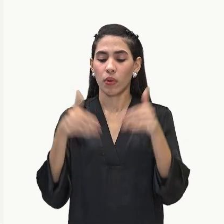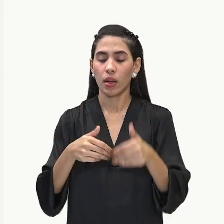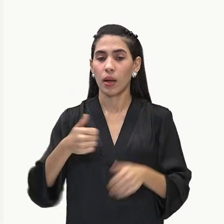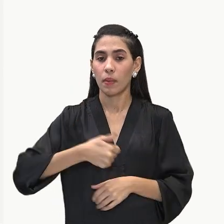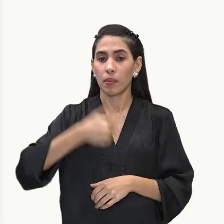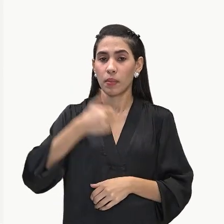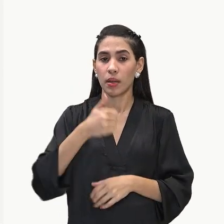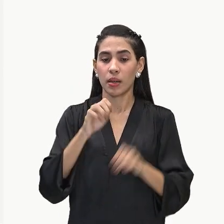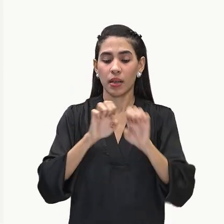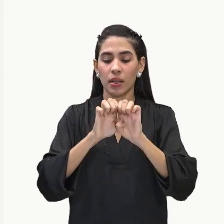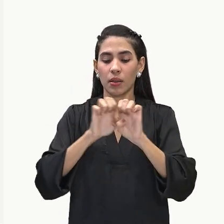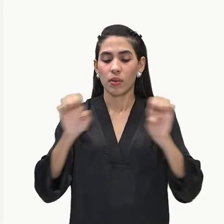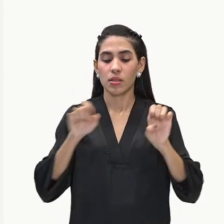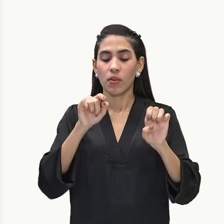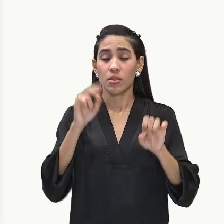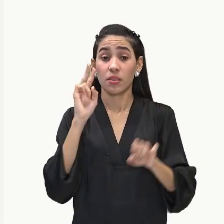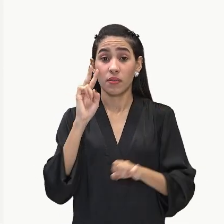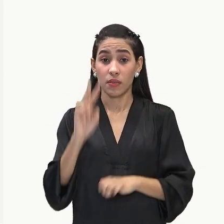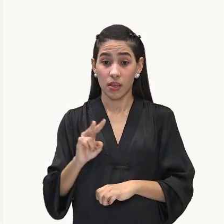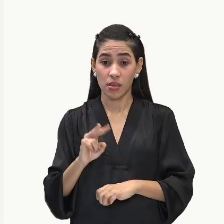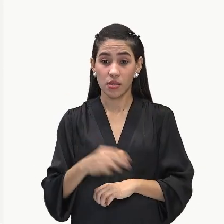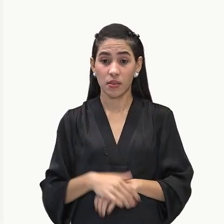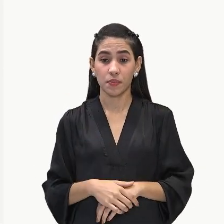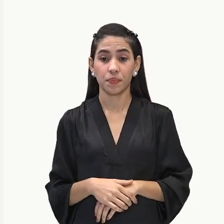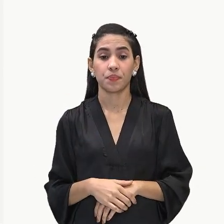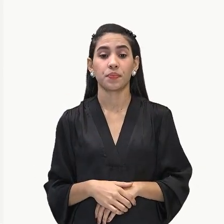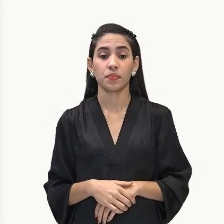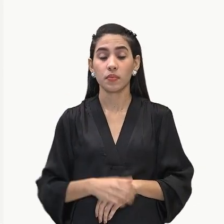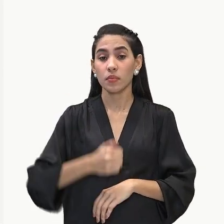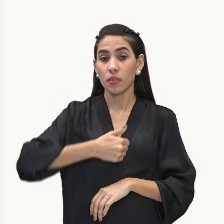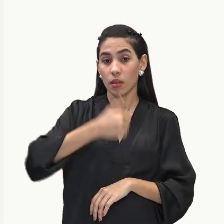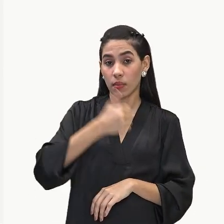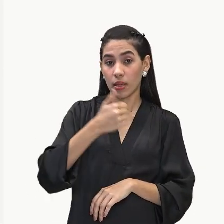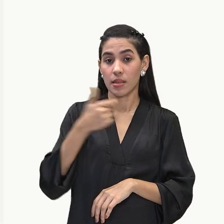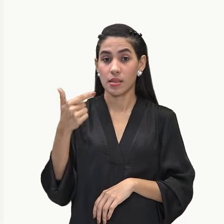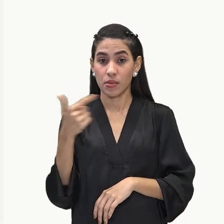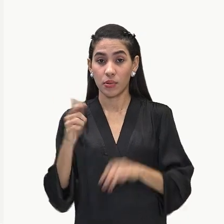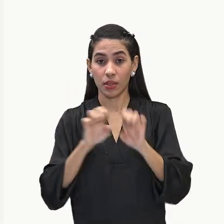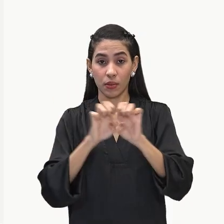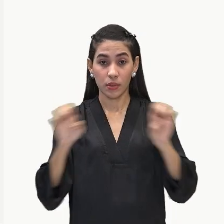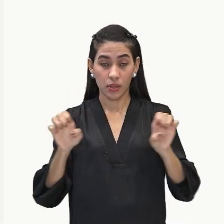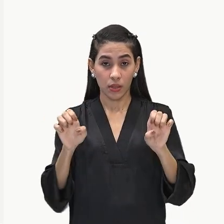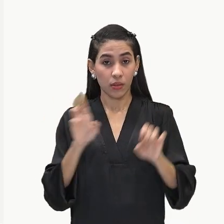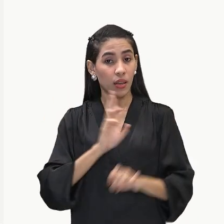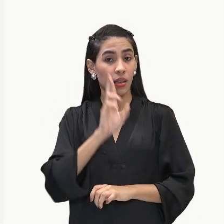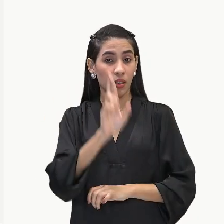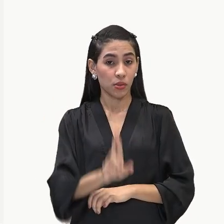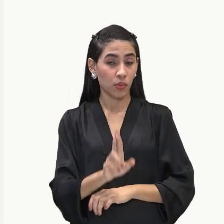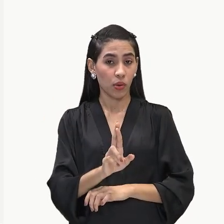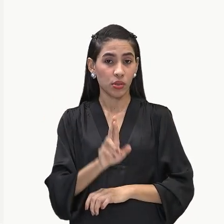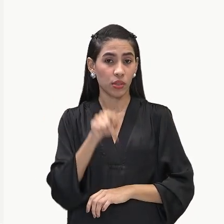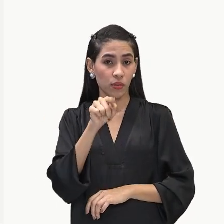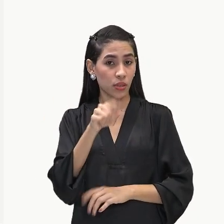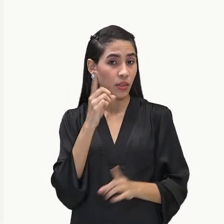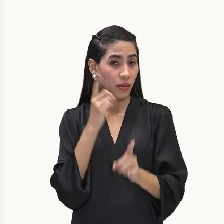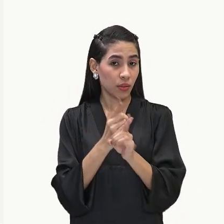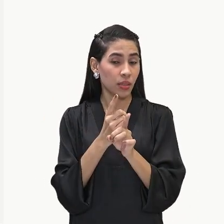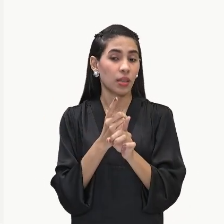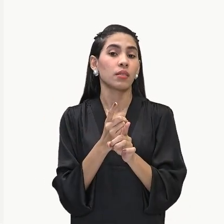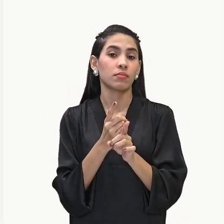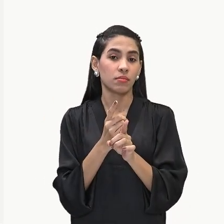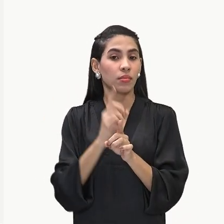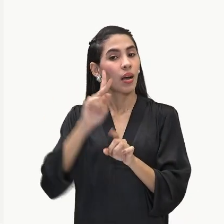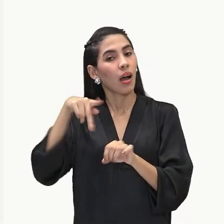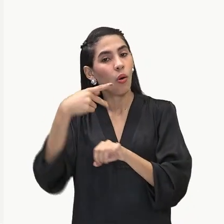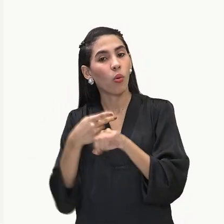equação para que você visualize que tanto na primeira equação como na segunda, o resultado que você vai achar para a